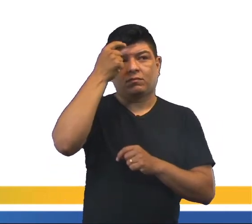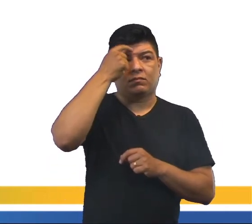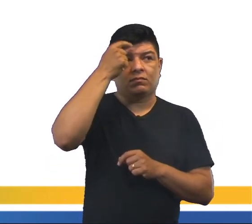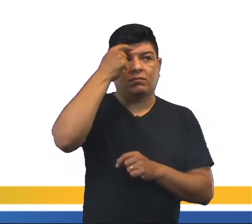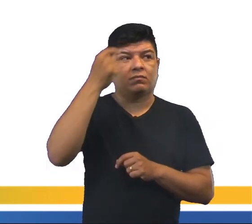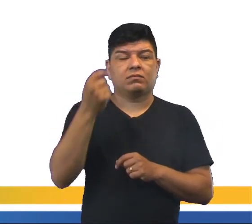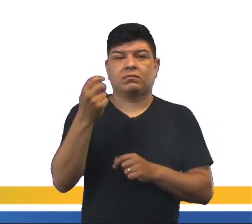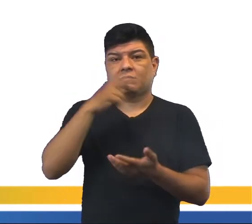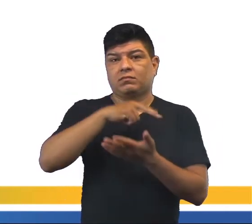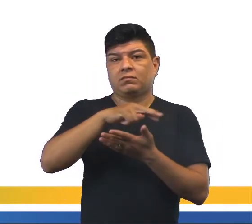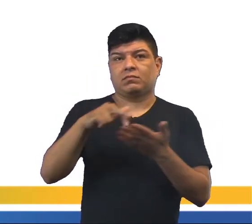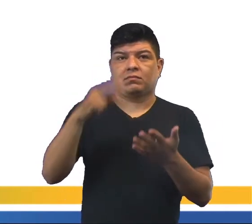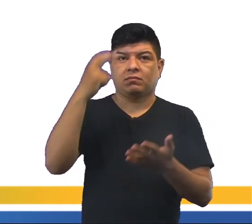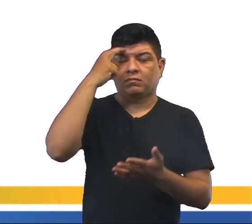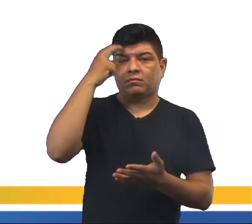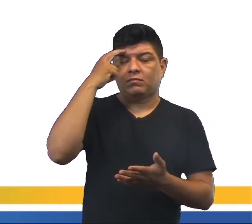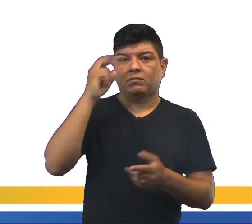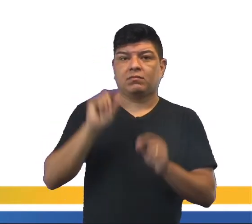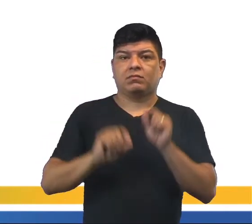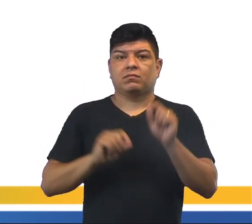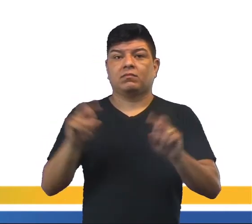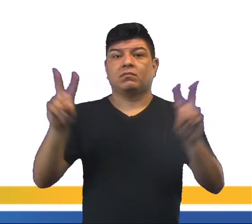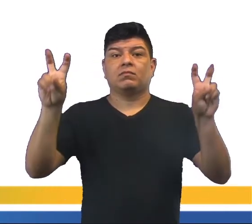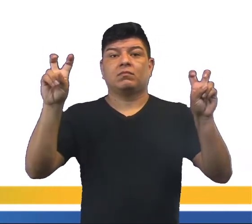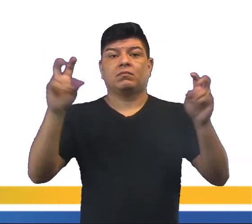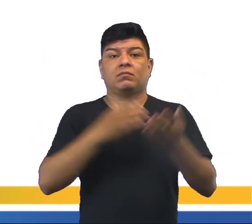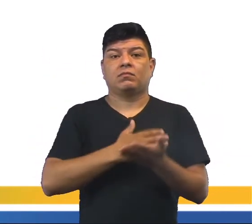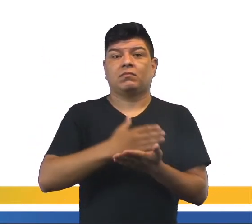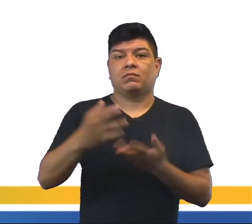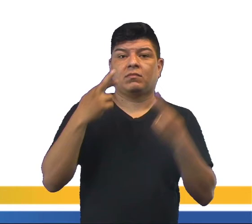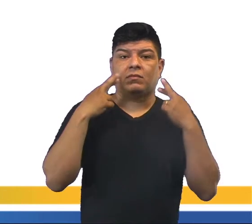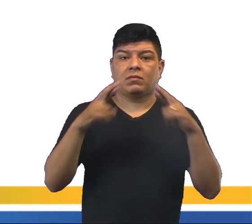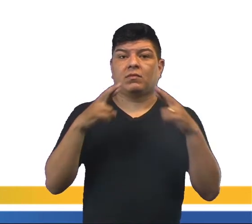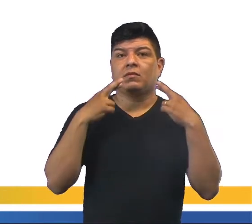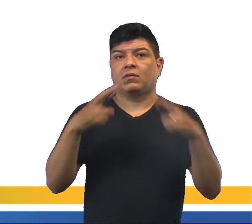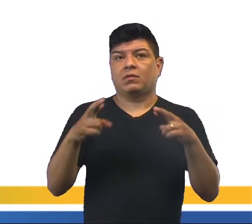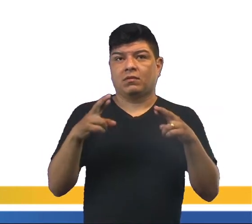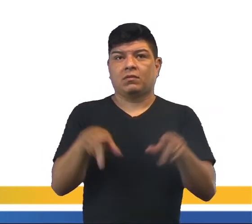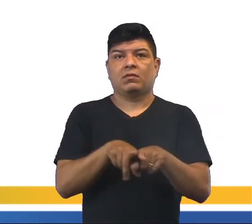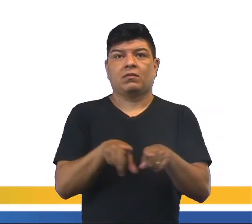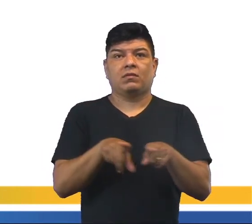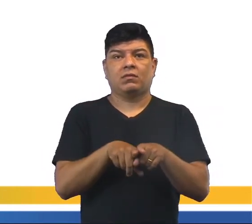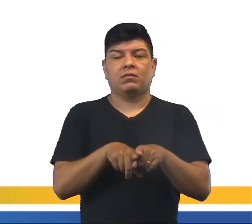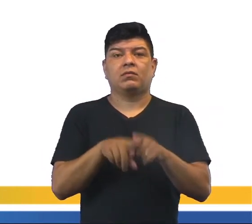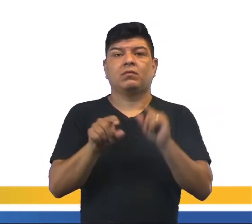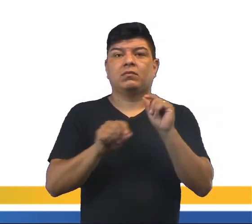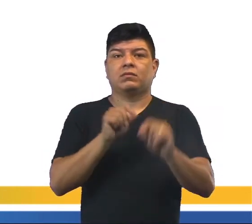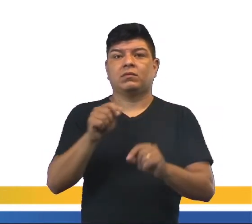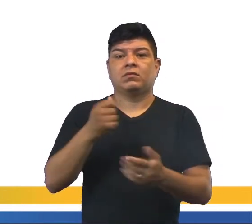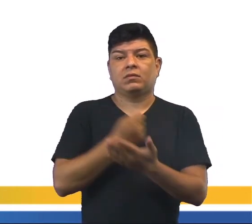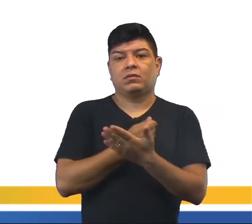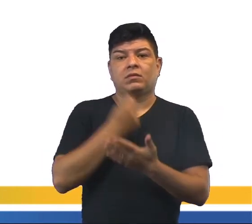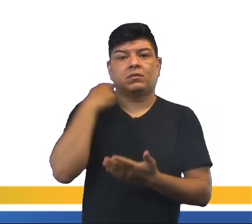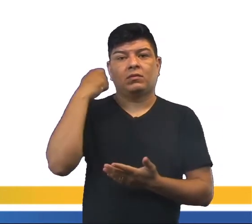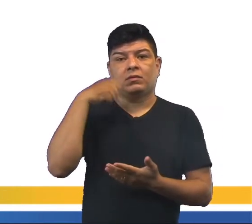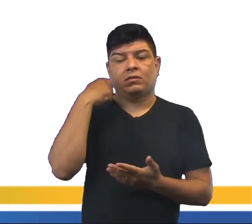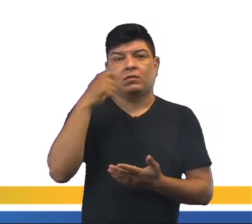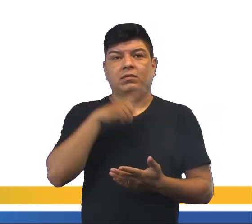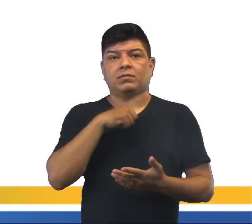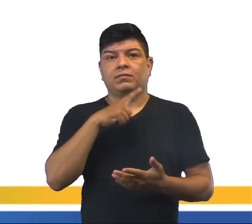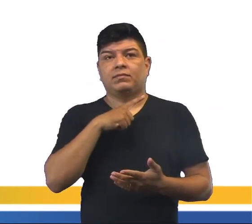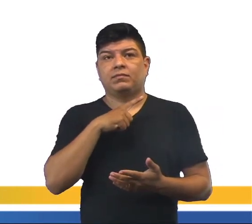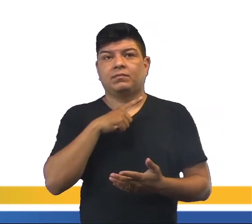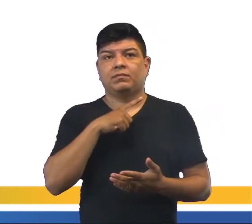diversidade cultural, elaborando a sua teoria a partir de uma crítica ao evolucionismo, né, que para o autor ocorre porque